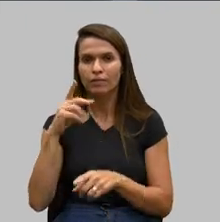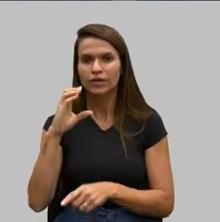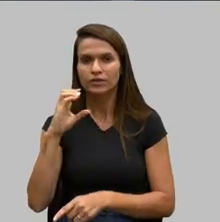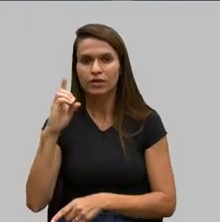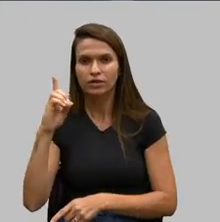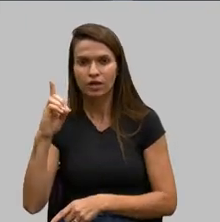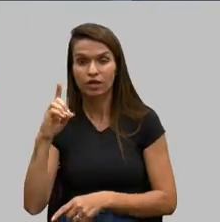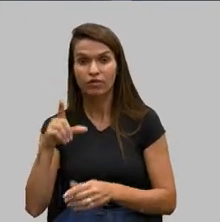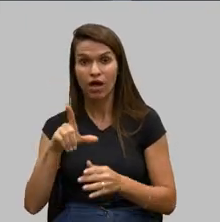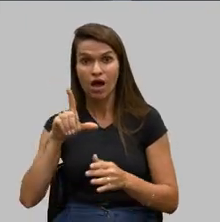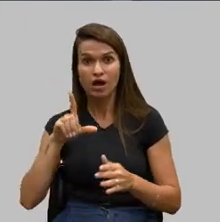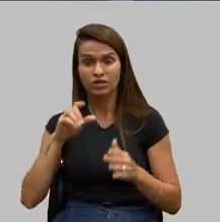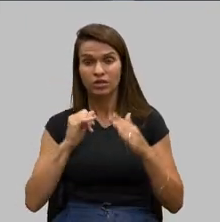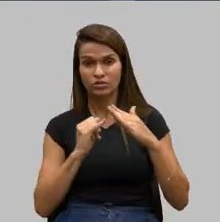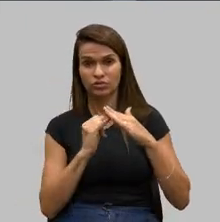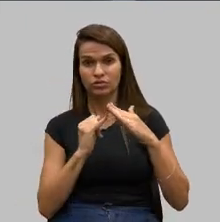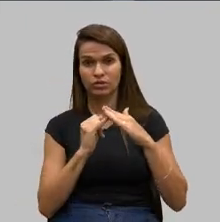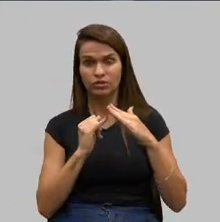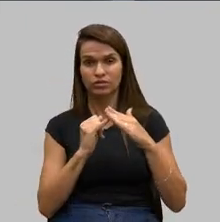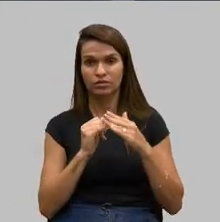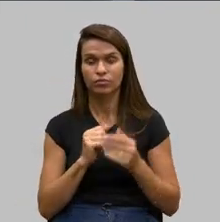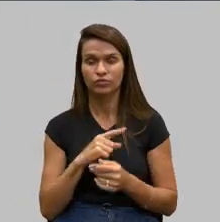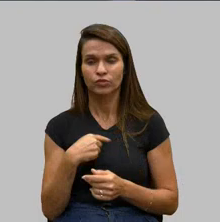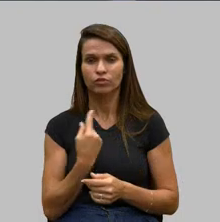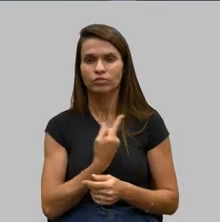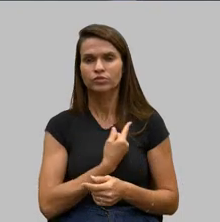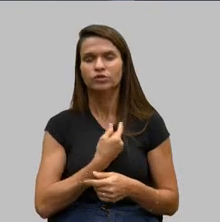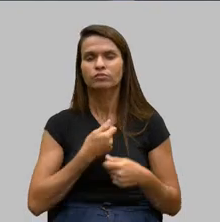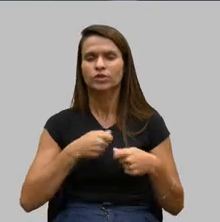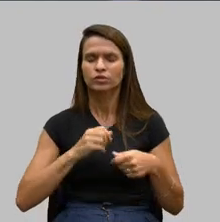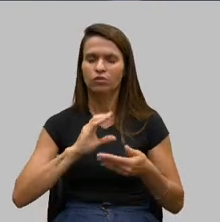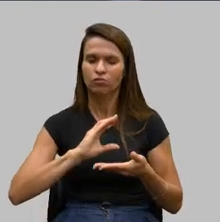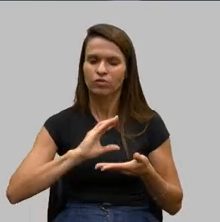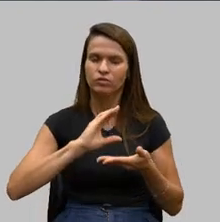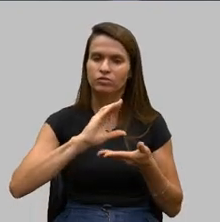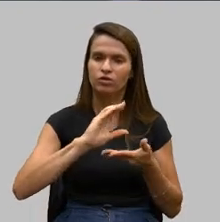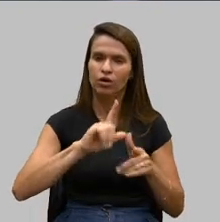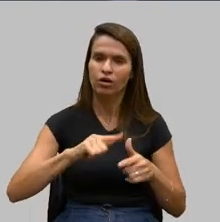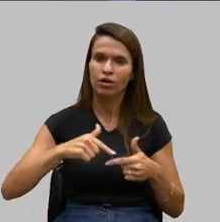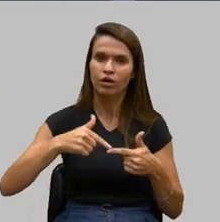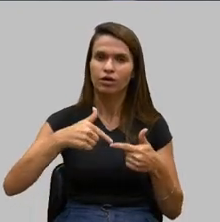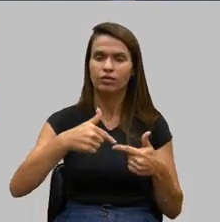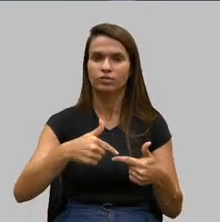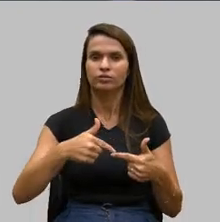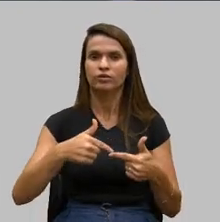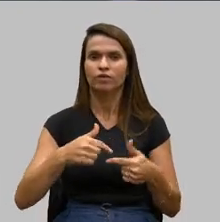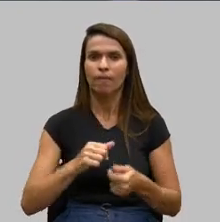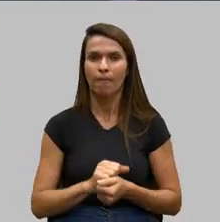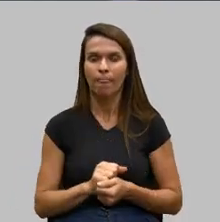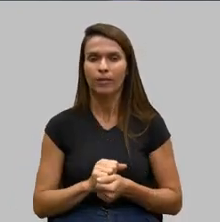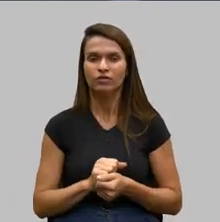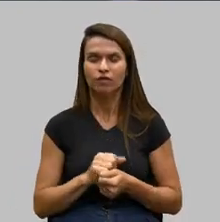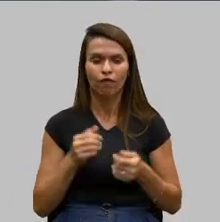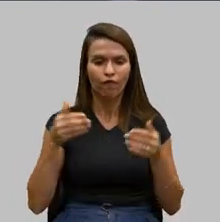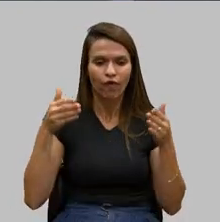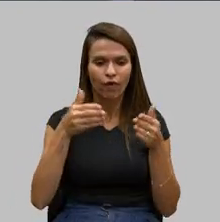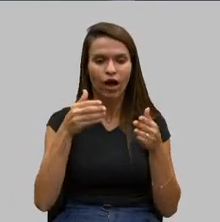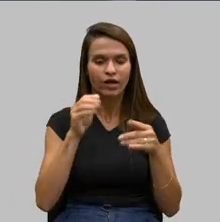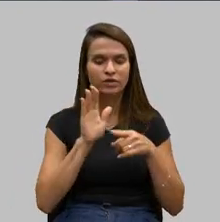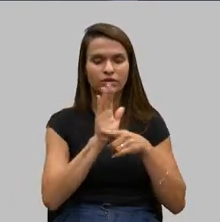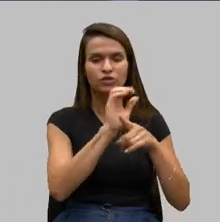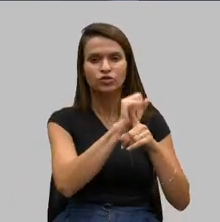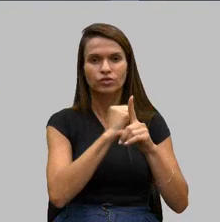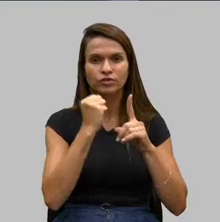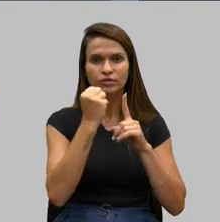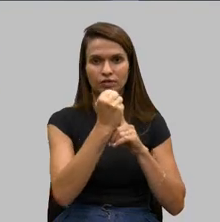da institucionalização a gente tem que investir mais em ações ali se a gente for tratar da Assistência Social de média